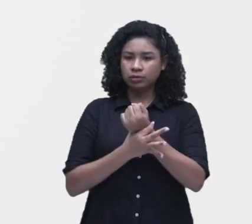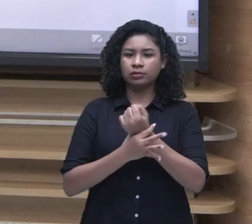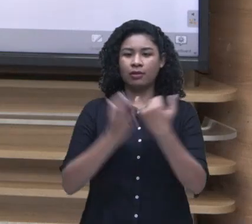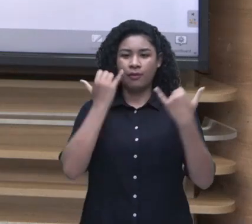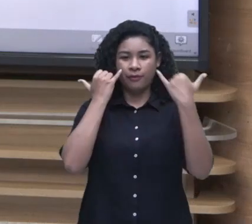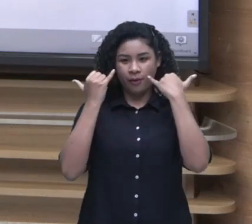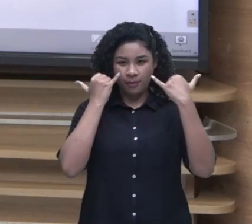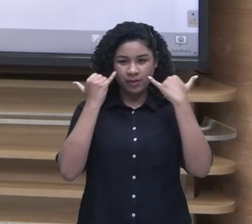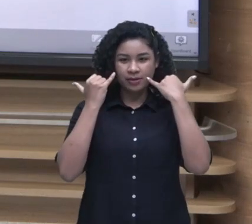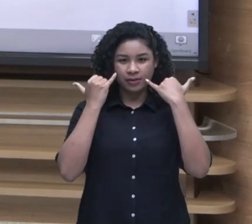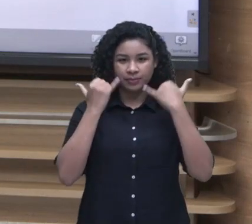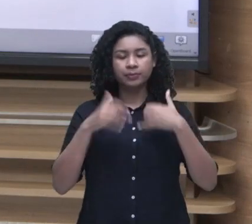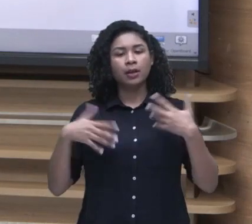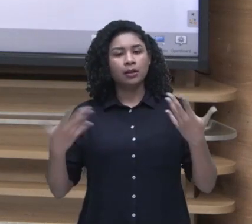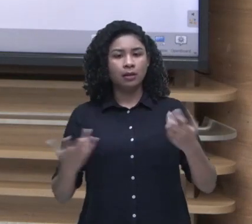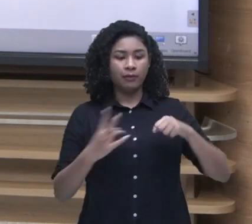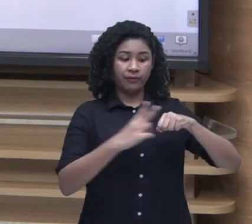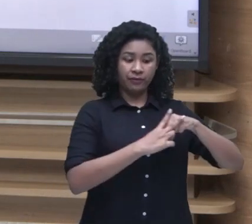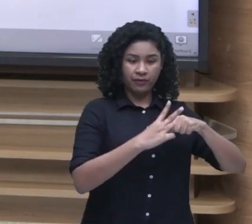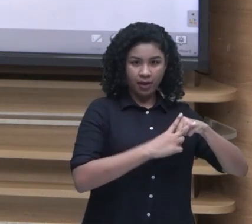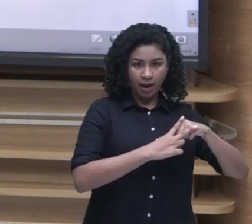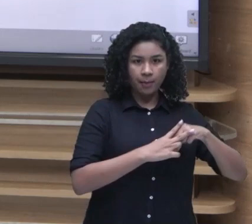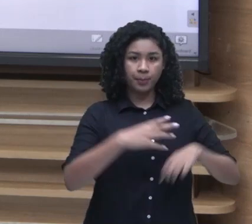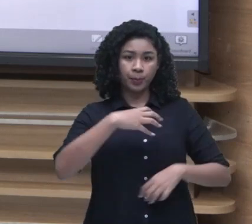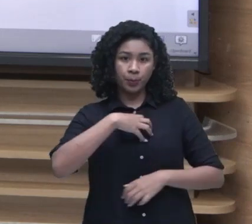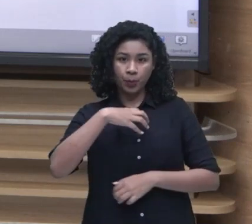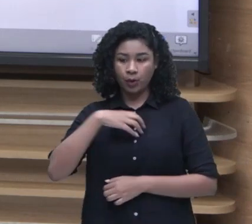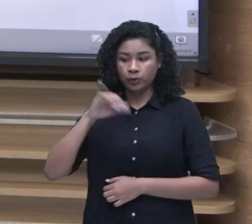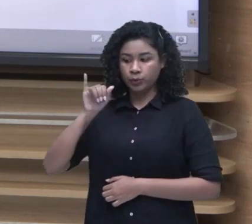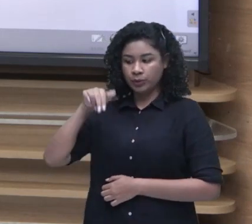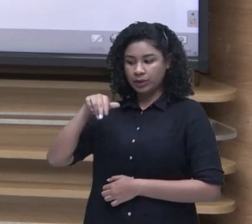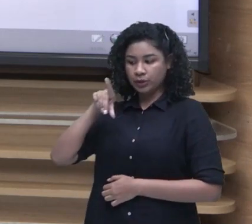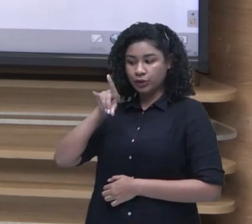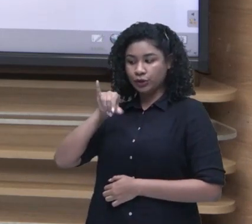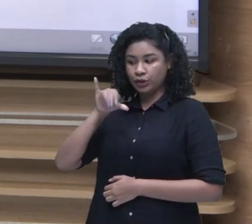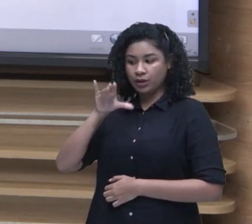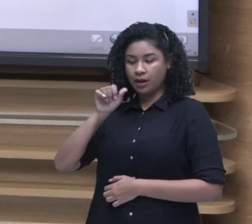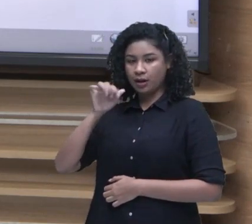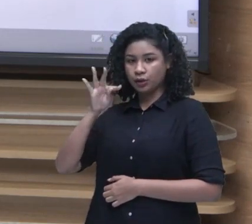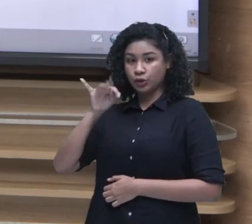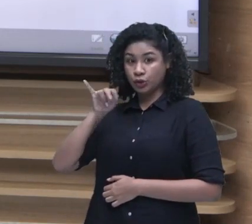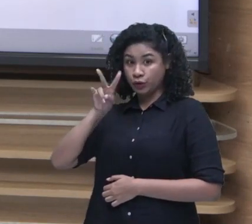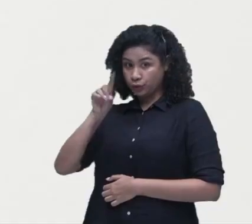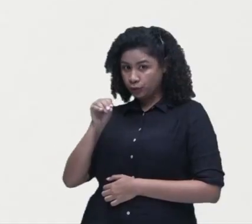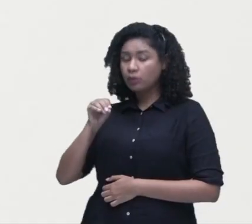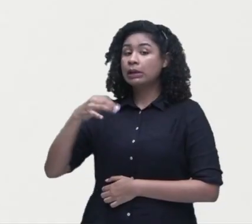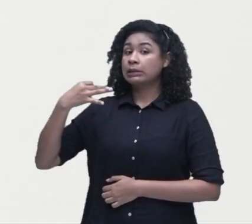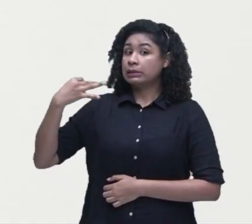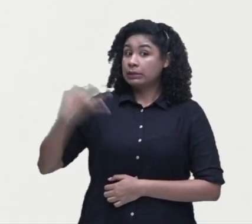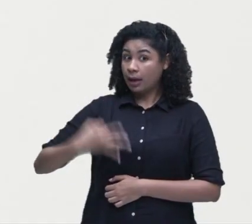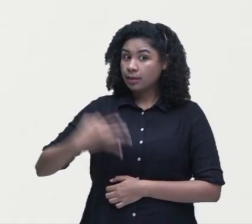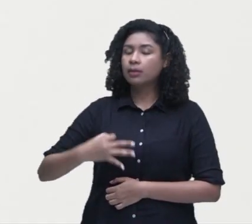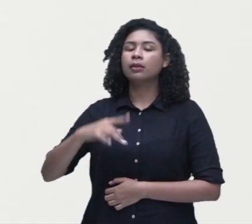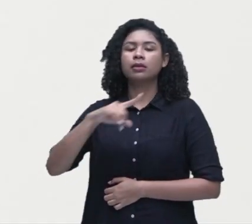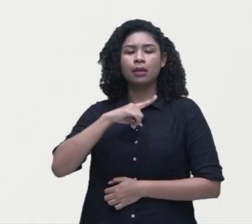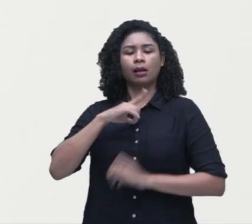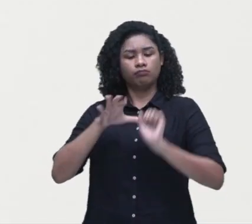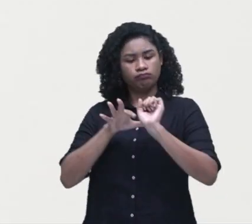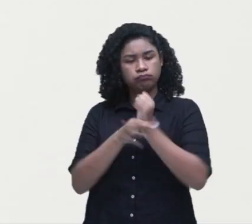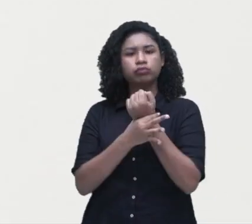modo indicativo, eles têm uma certeza dos fatos. Então, no exemplo,